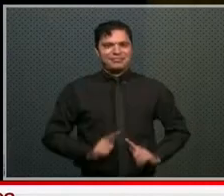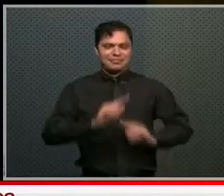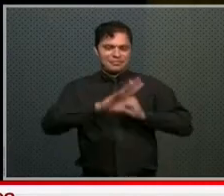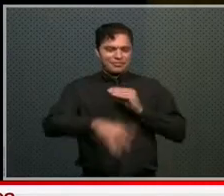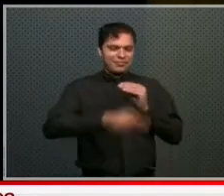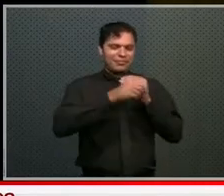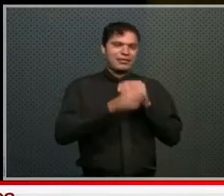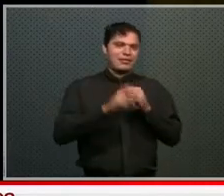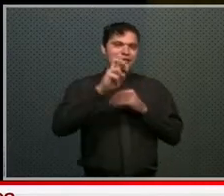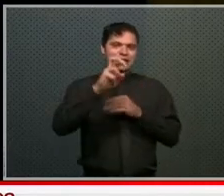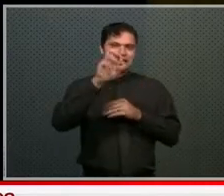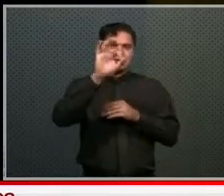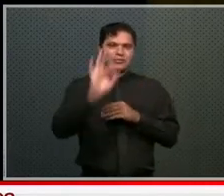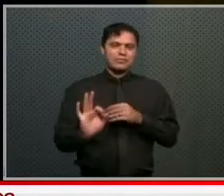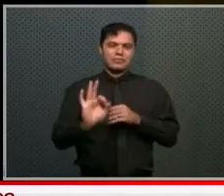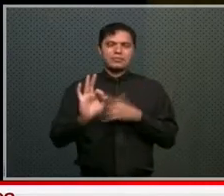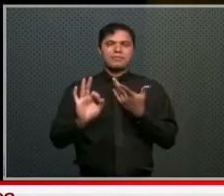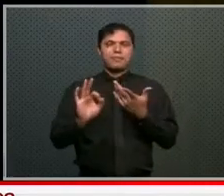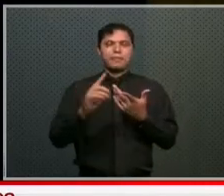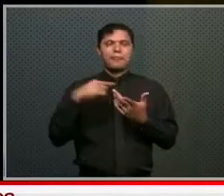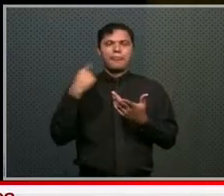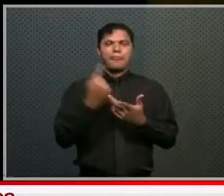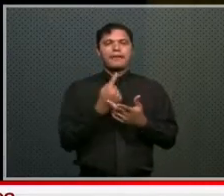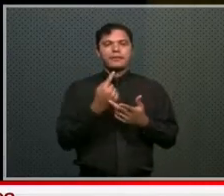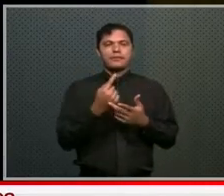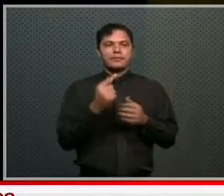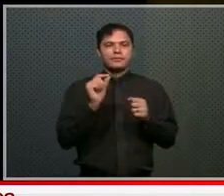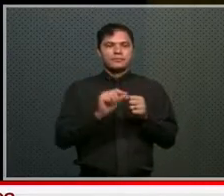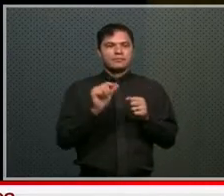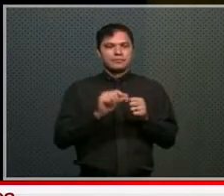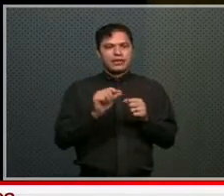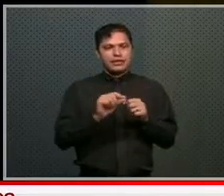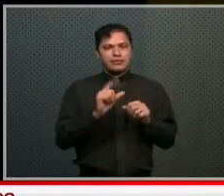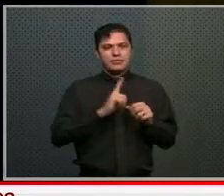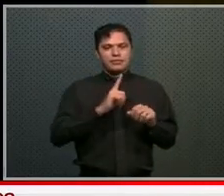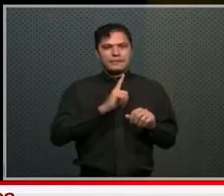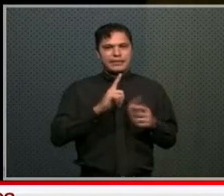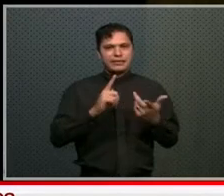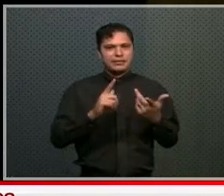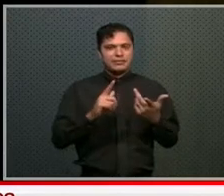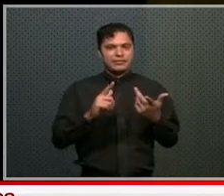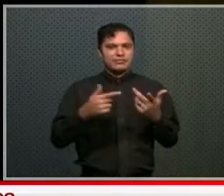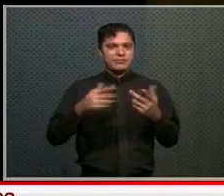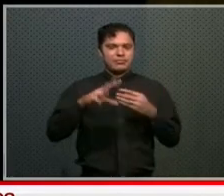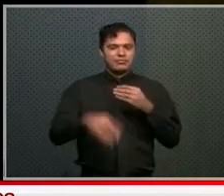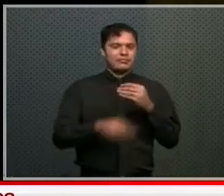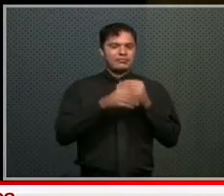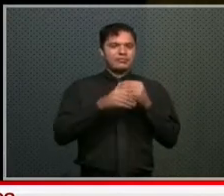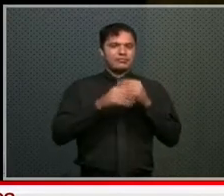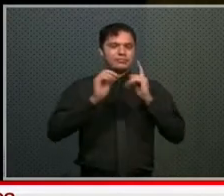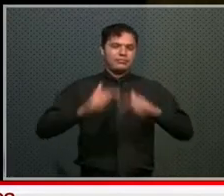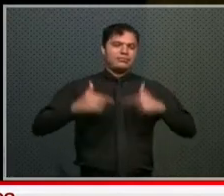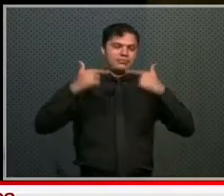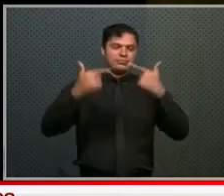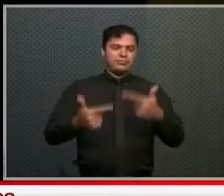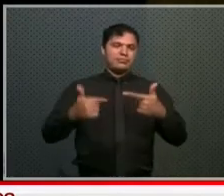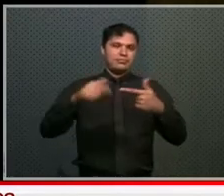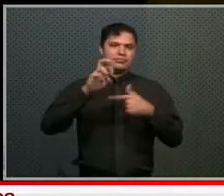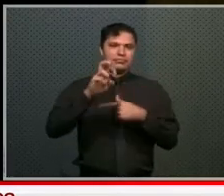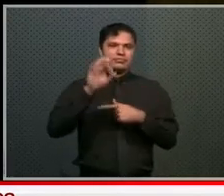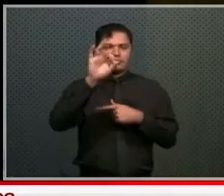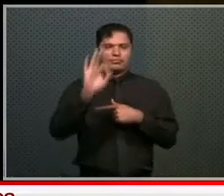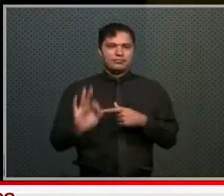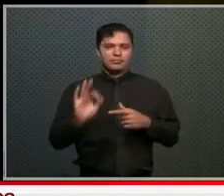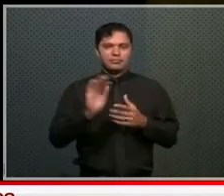contribuição de 5% a gente deixa aquela contribuição e a gente tem lutado na busca desses cinco